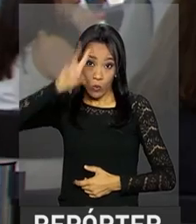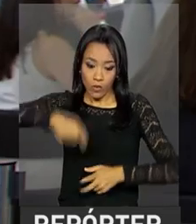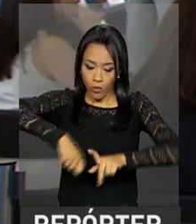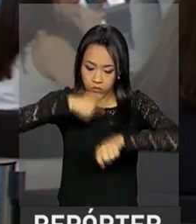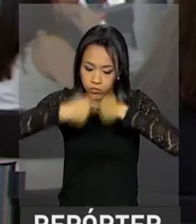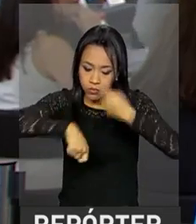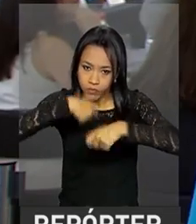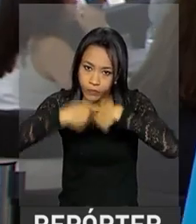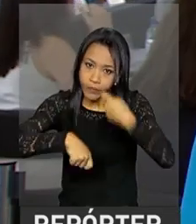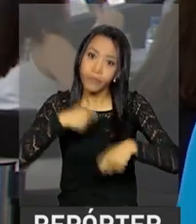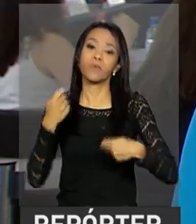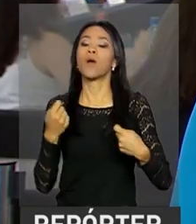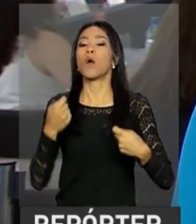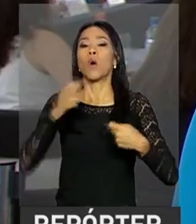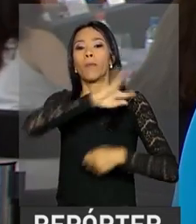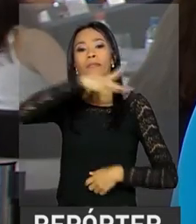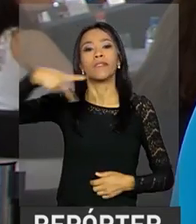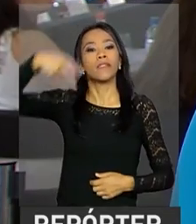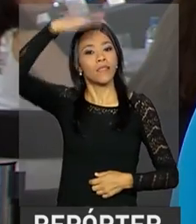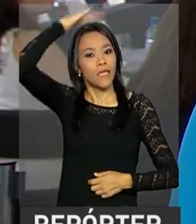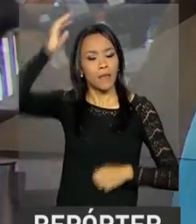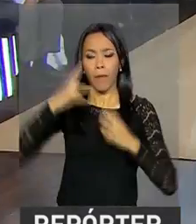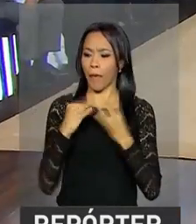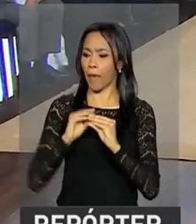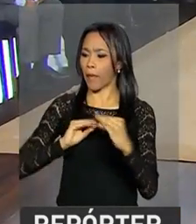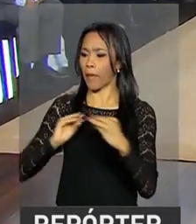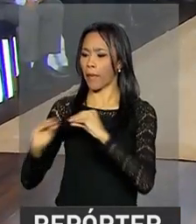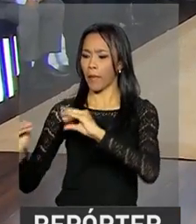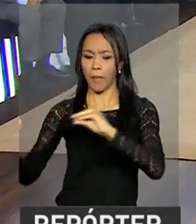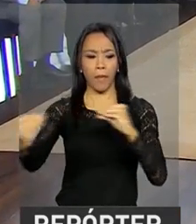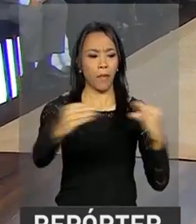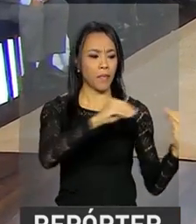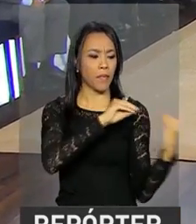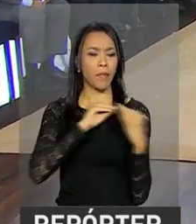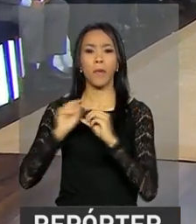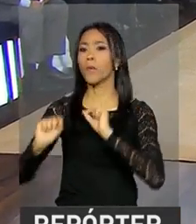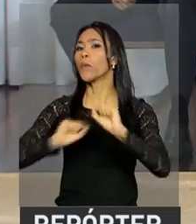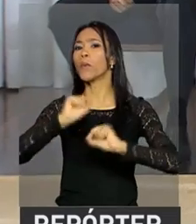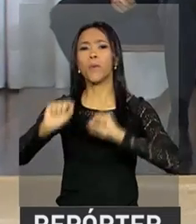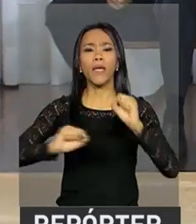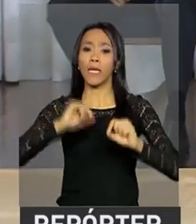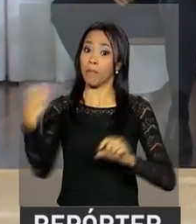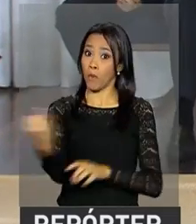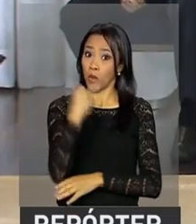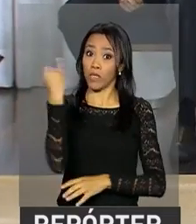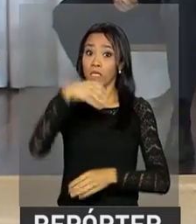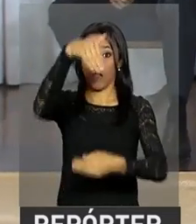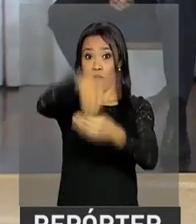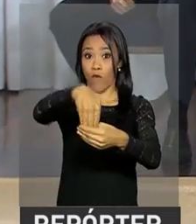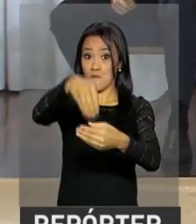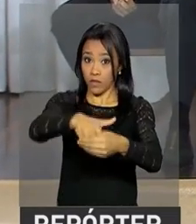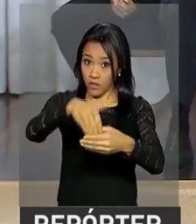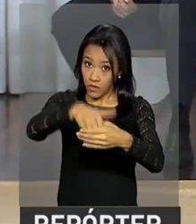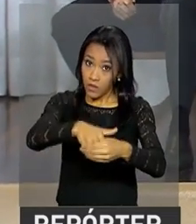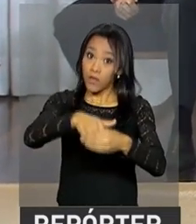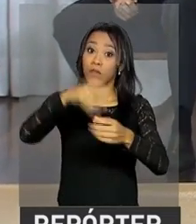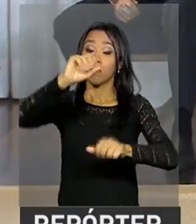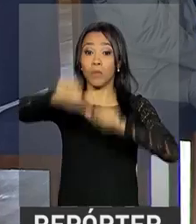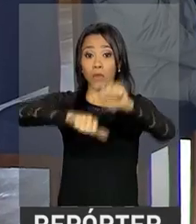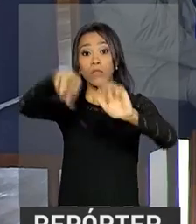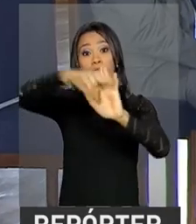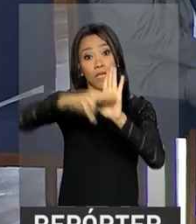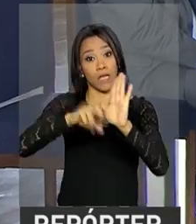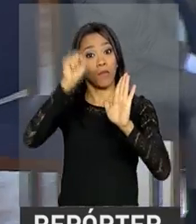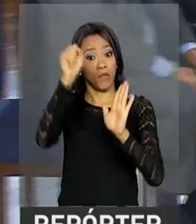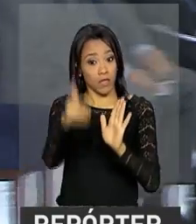o presidente Michel Temer reforçou com a base aliada a importância da votação da reforma da Previdência. Assim como ele